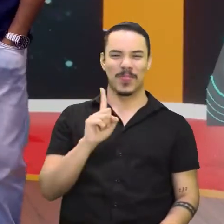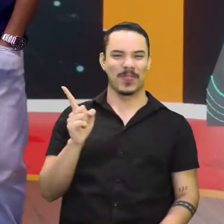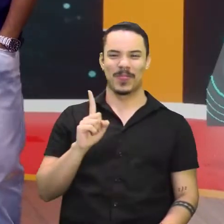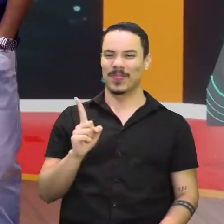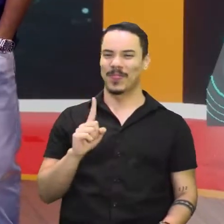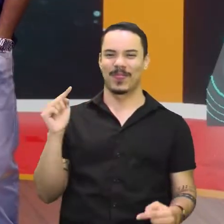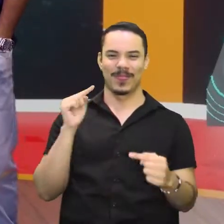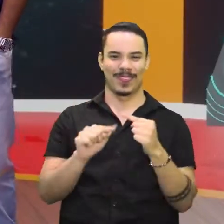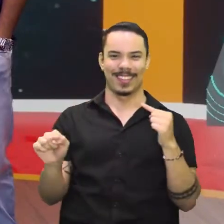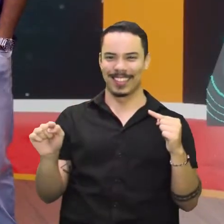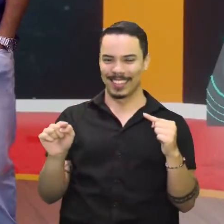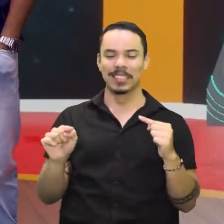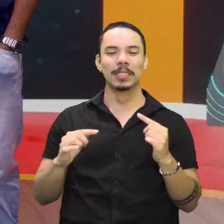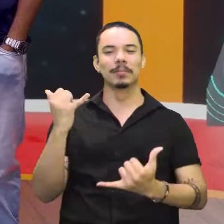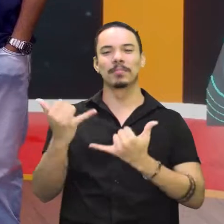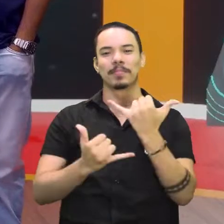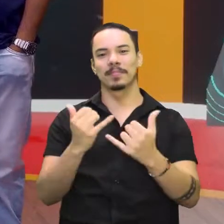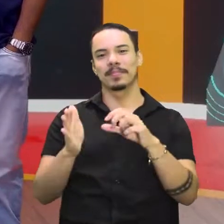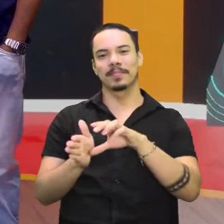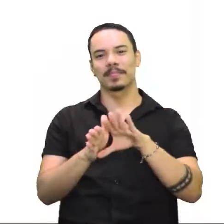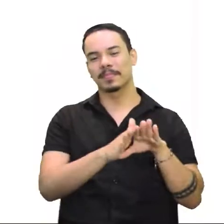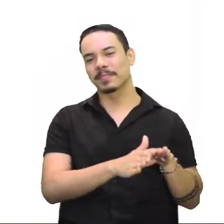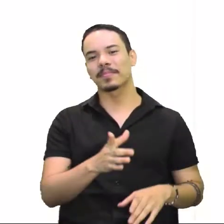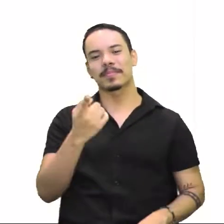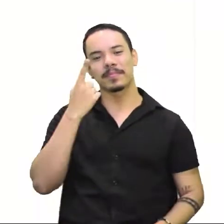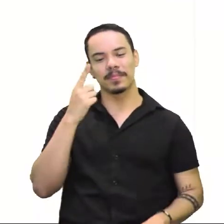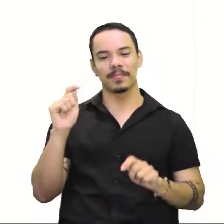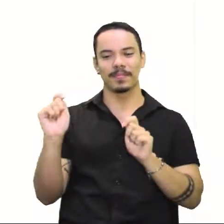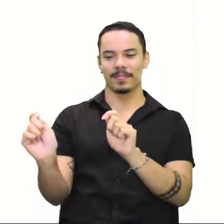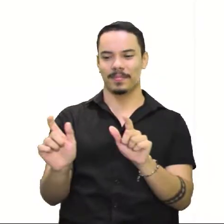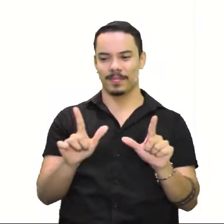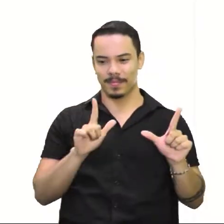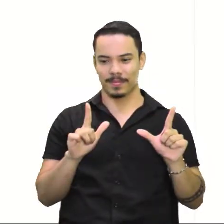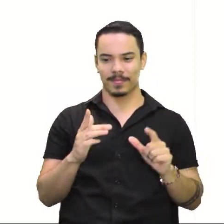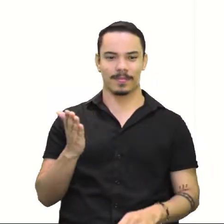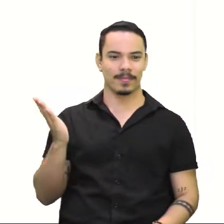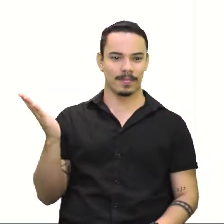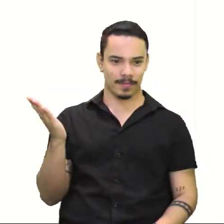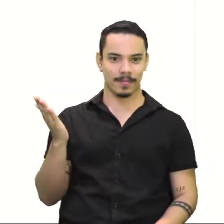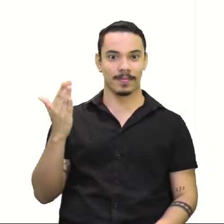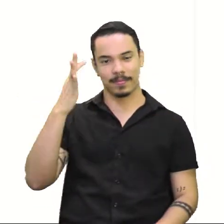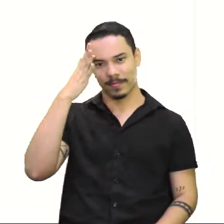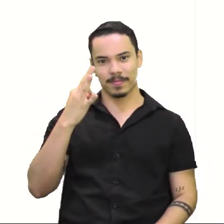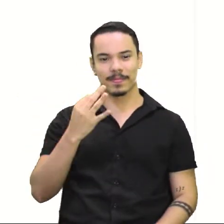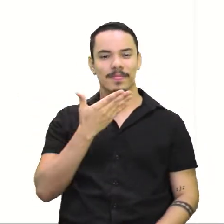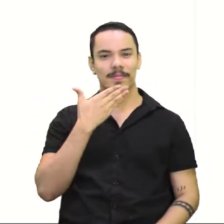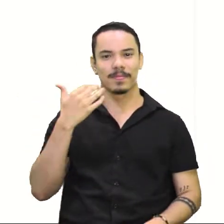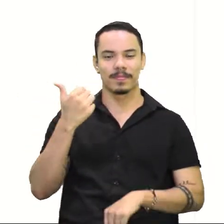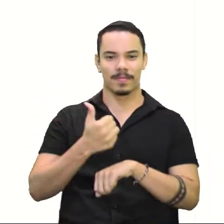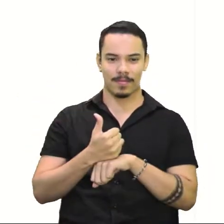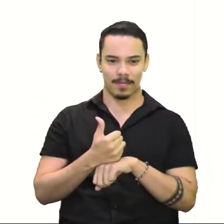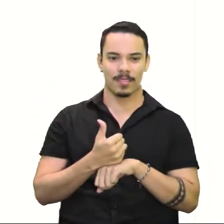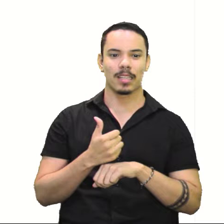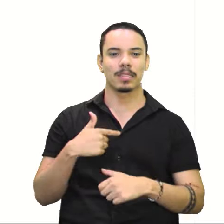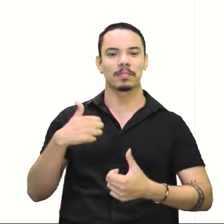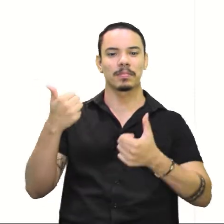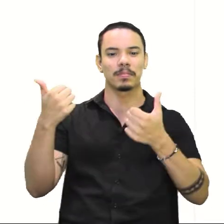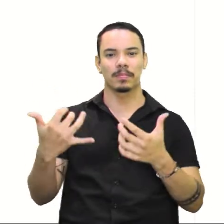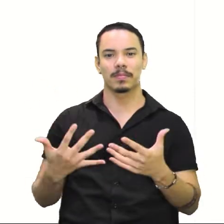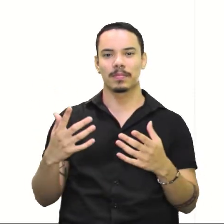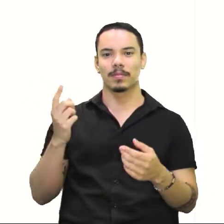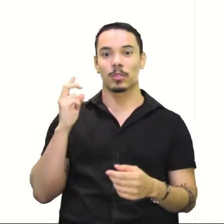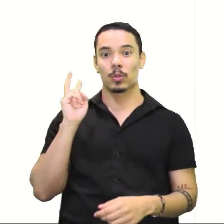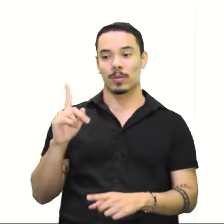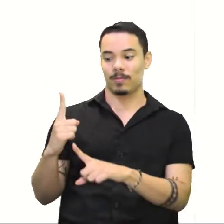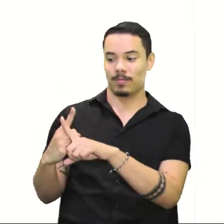lá. Brincadeiras à parte, vamos lá no slide agora. Igualdade de polinômio, então vamos entender melhor isso? Olha lá. Dizemos que dois polinômios